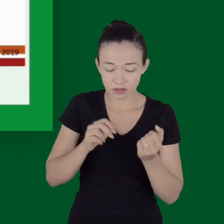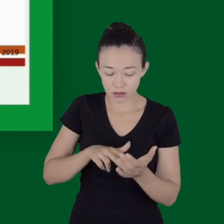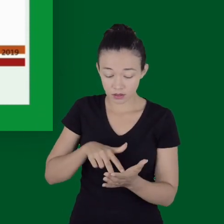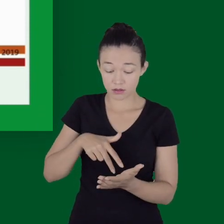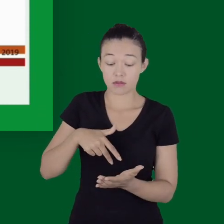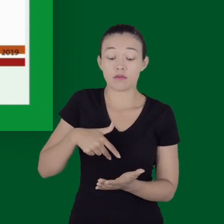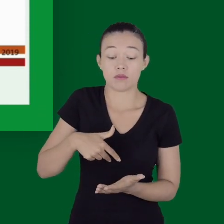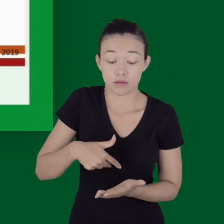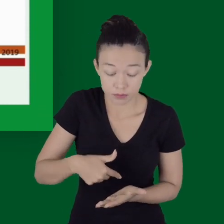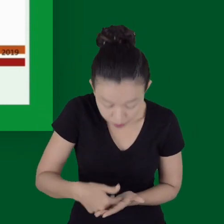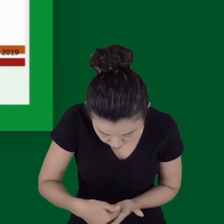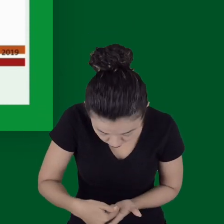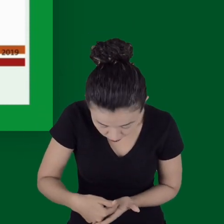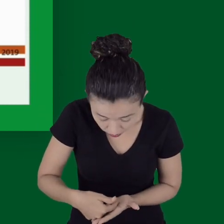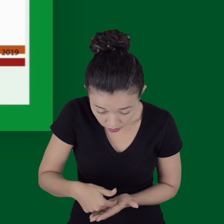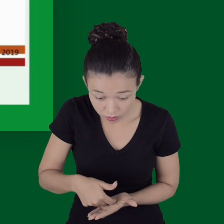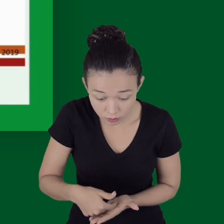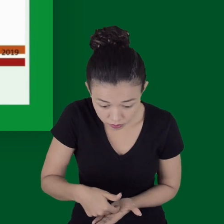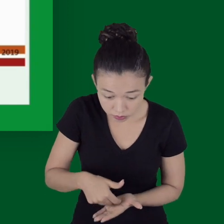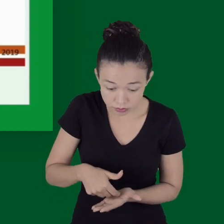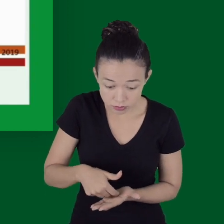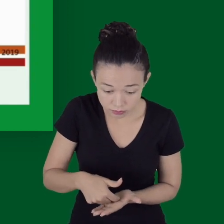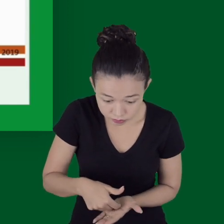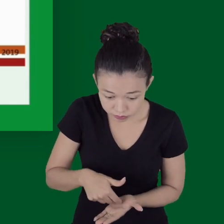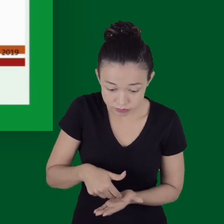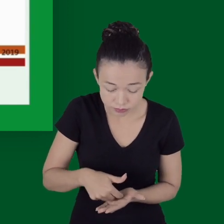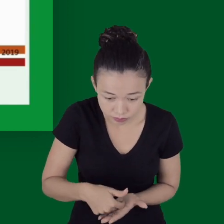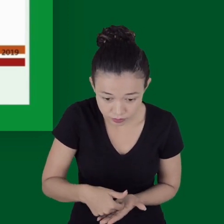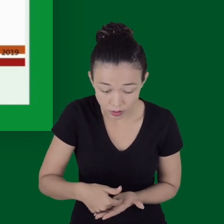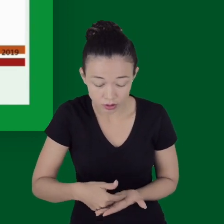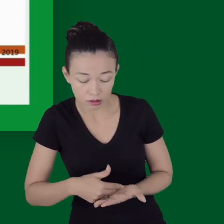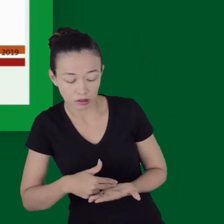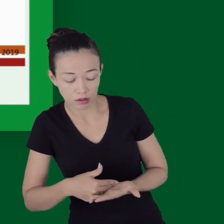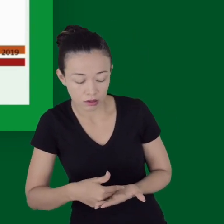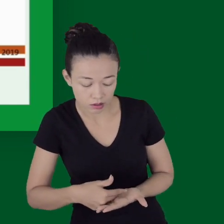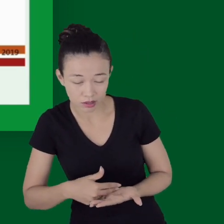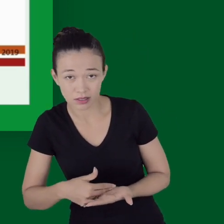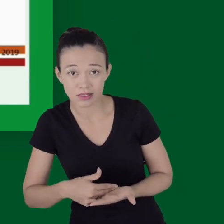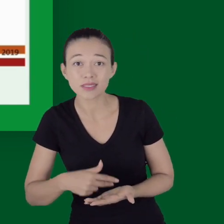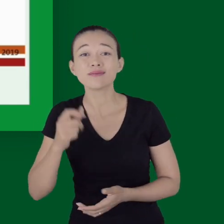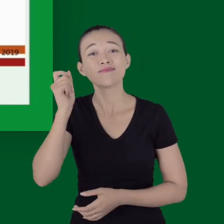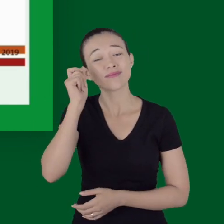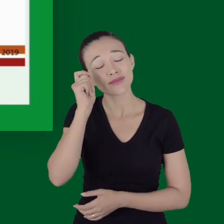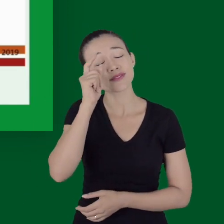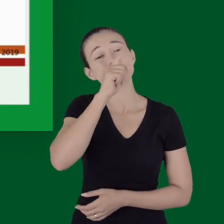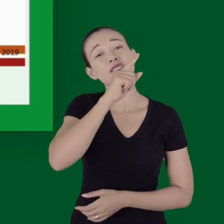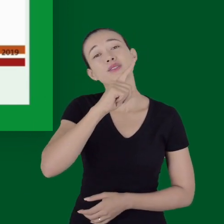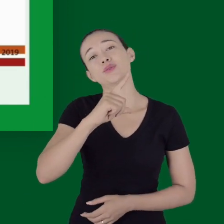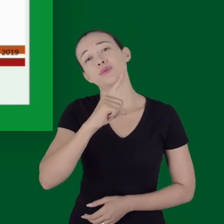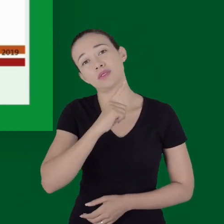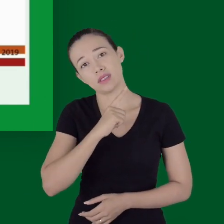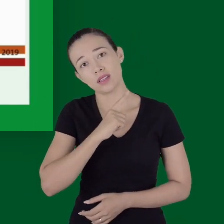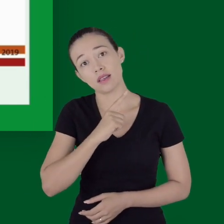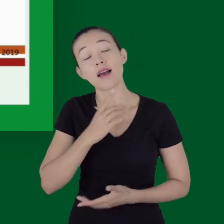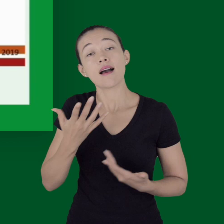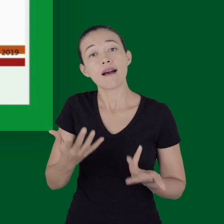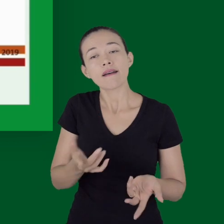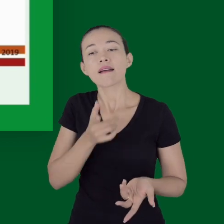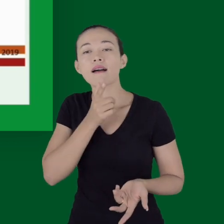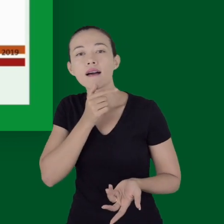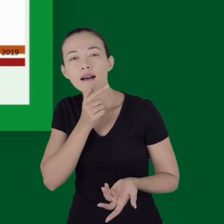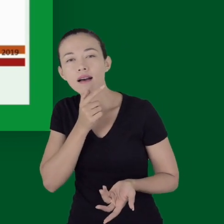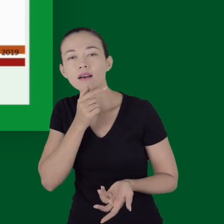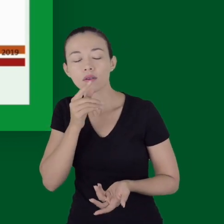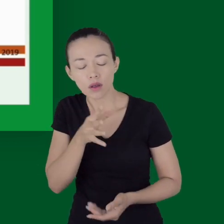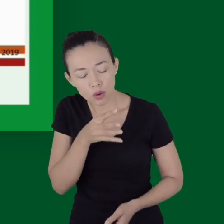quando a criança cai com a cabeça para baixo, em baldes ou piscinas, elas têm mais dificuldade de se